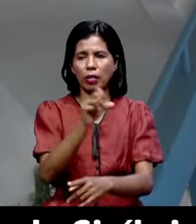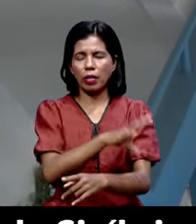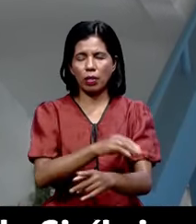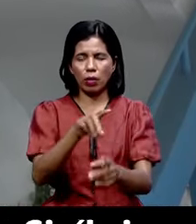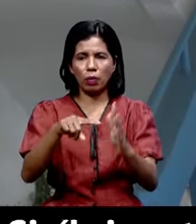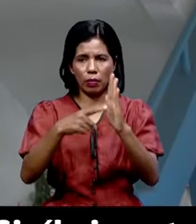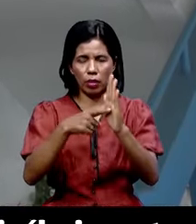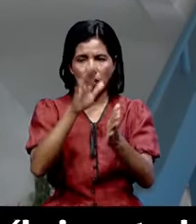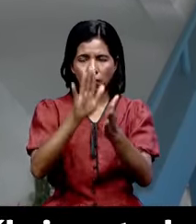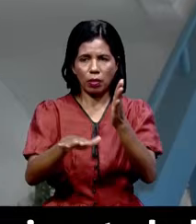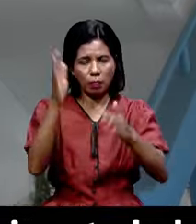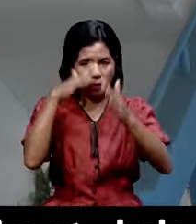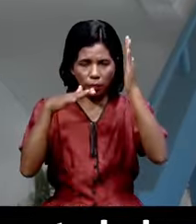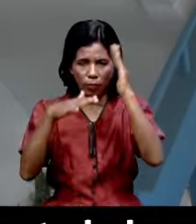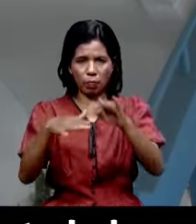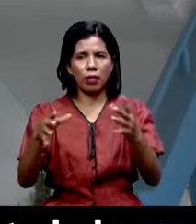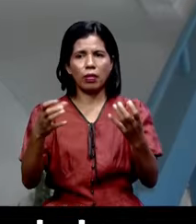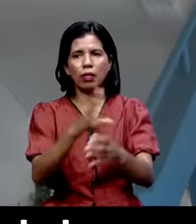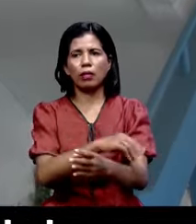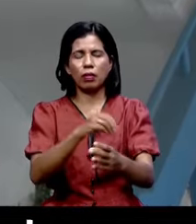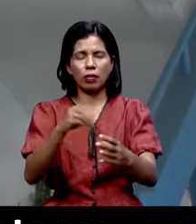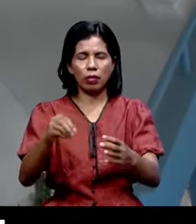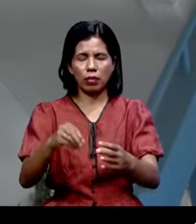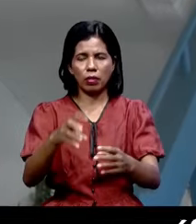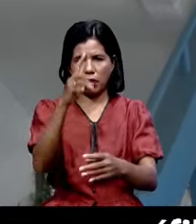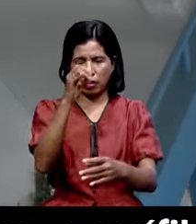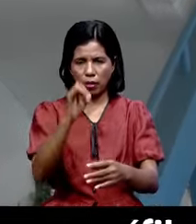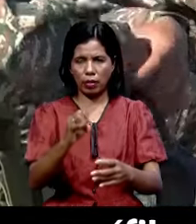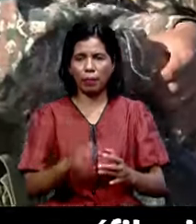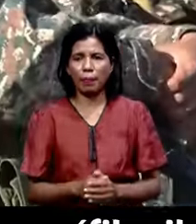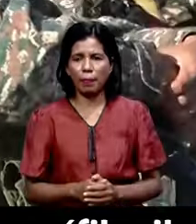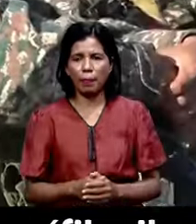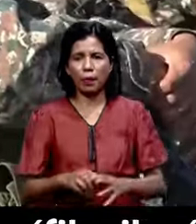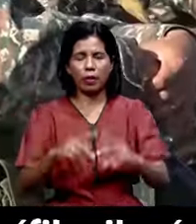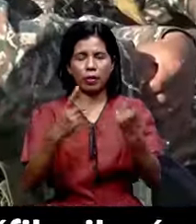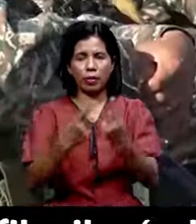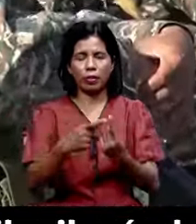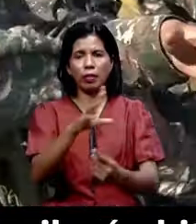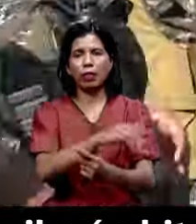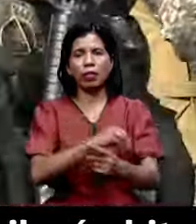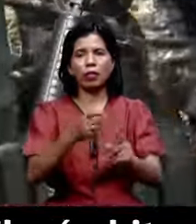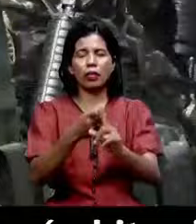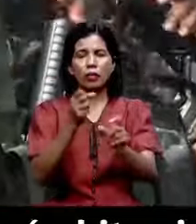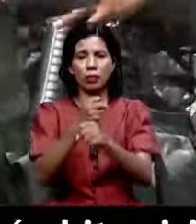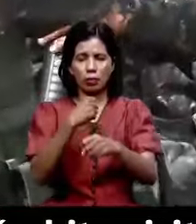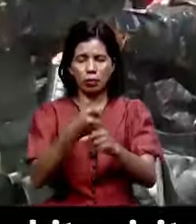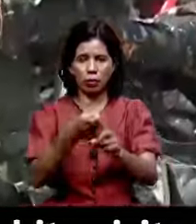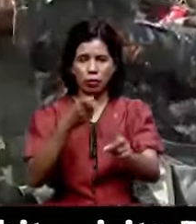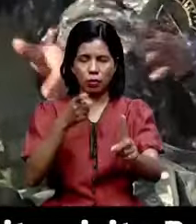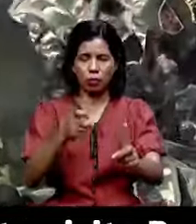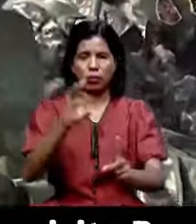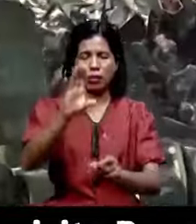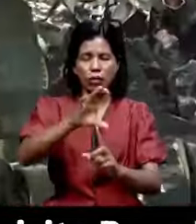ou problemas. O cumprido seria de Lara. Equipa conjunta Pombo Mutiné cria Liu Husi Resolução